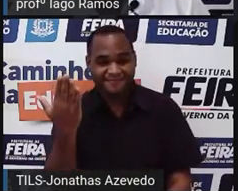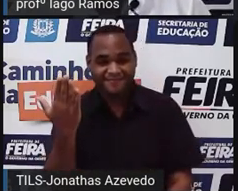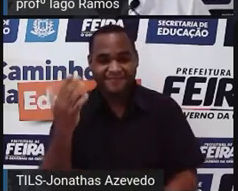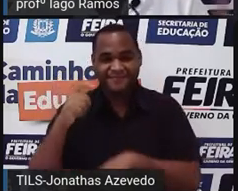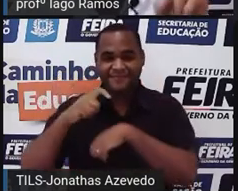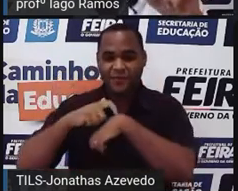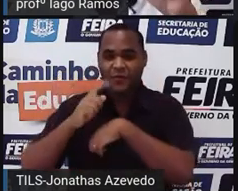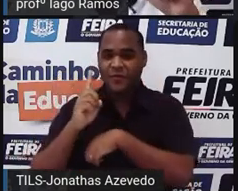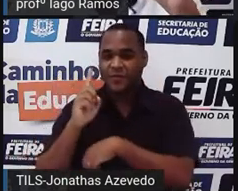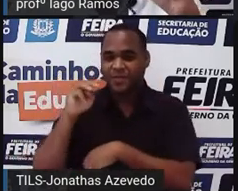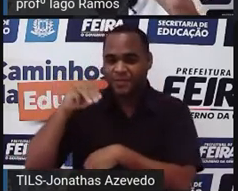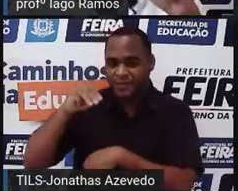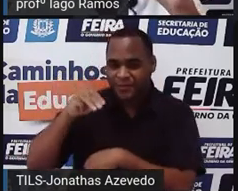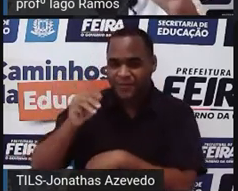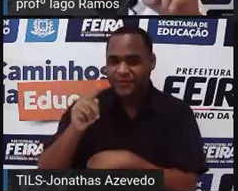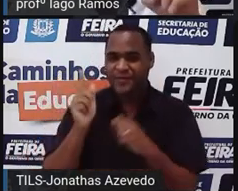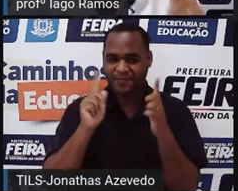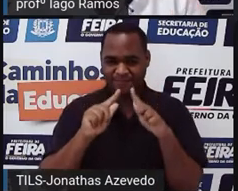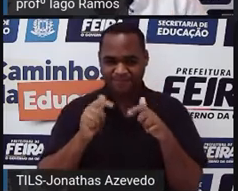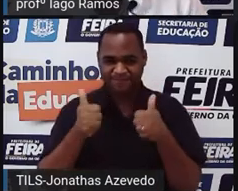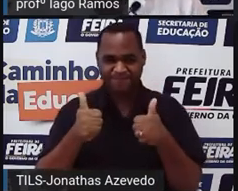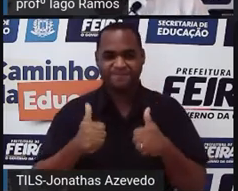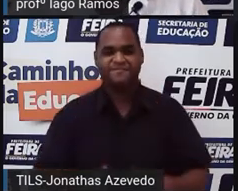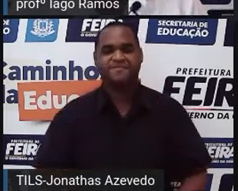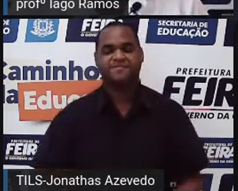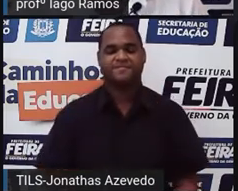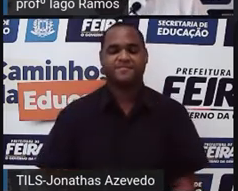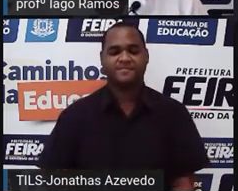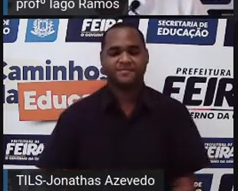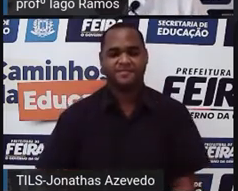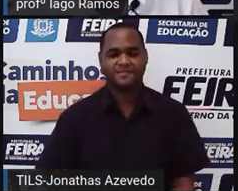tela, um minutinho para você.